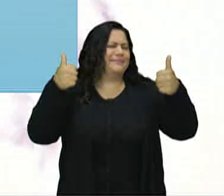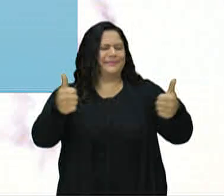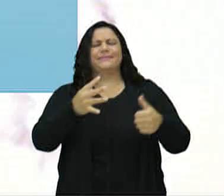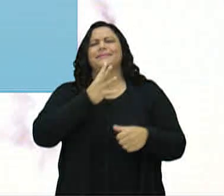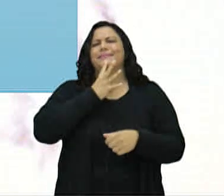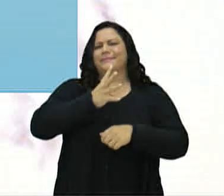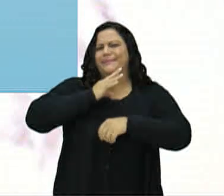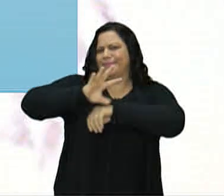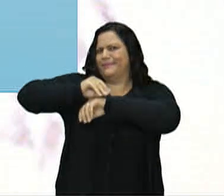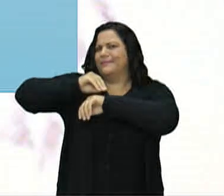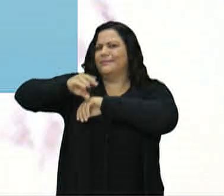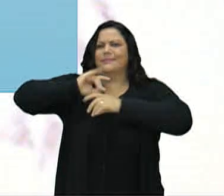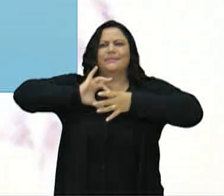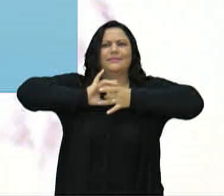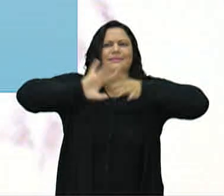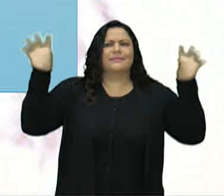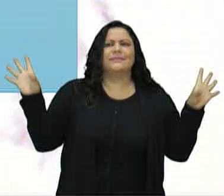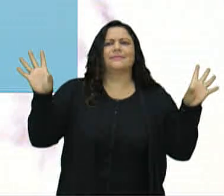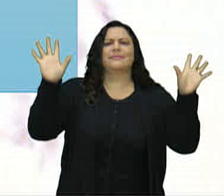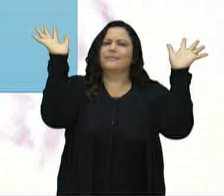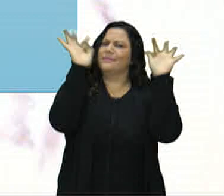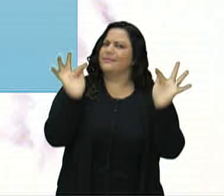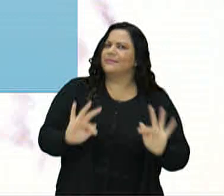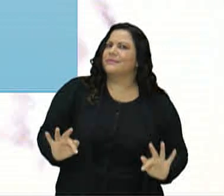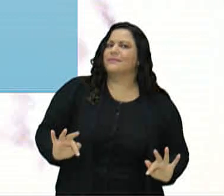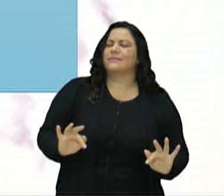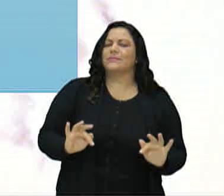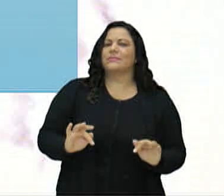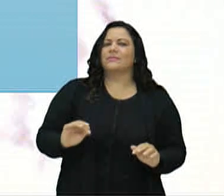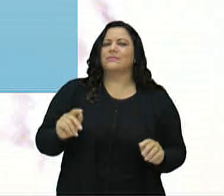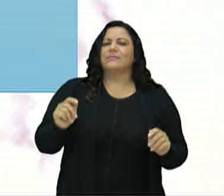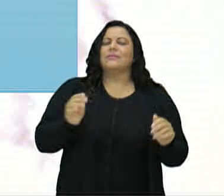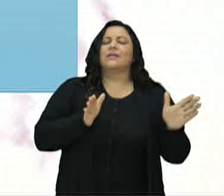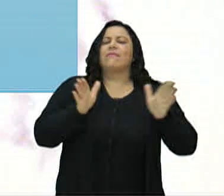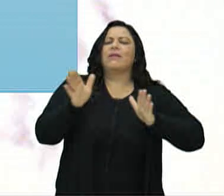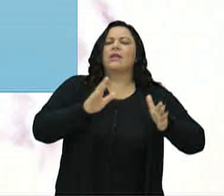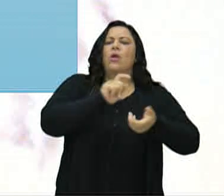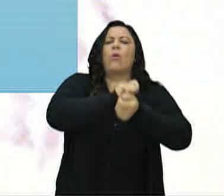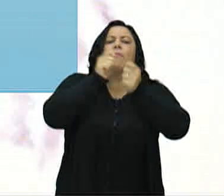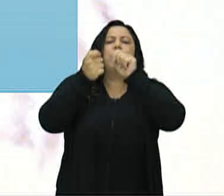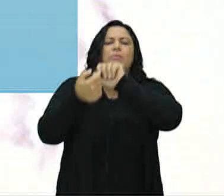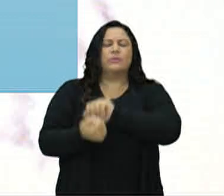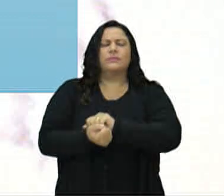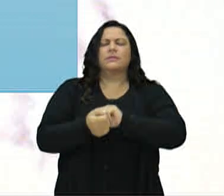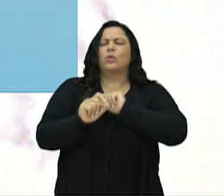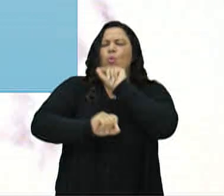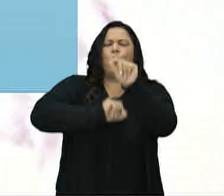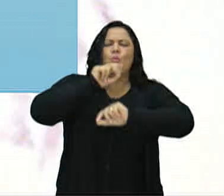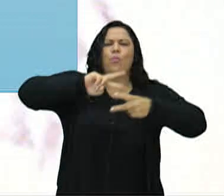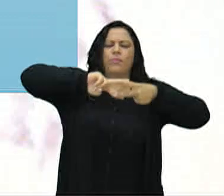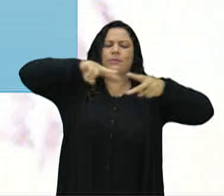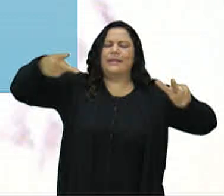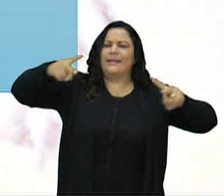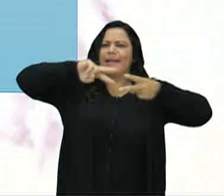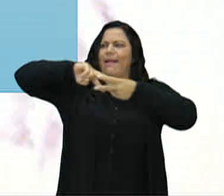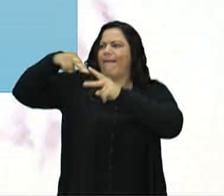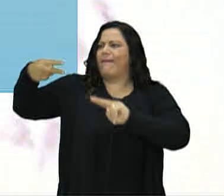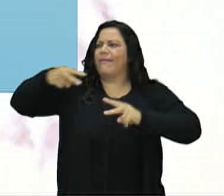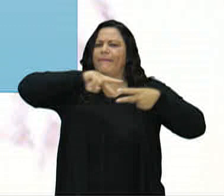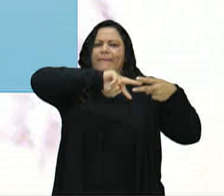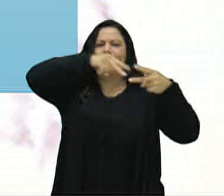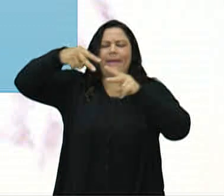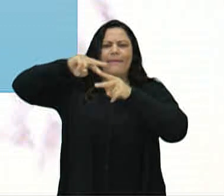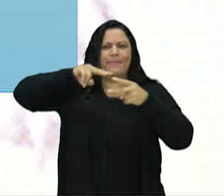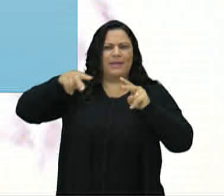liberdade, felicidade. Rever o processo de duplicação do DNA. Como o DNA faz mais DNA? Autoduplicação, ele